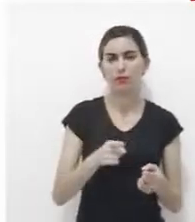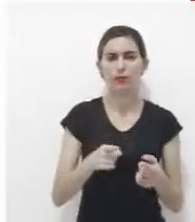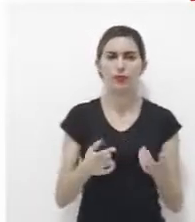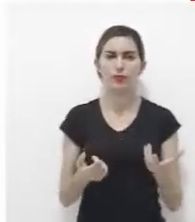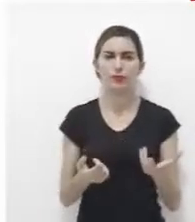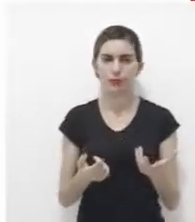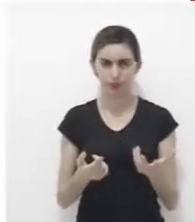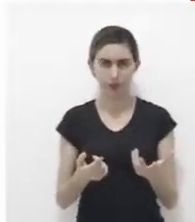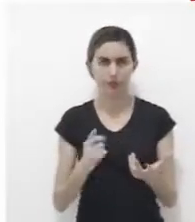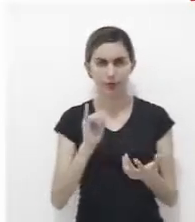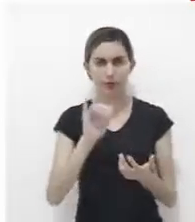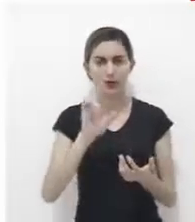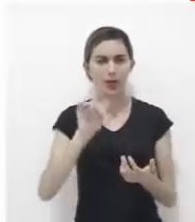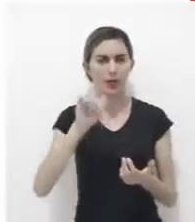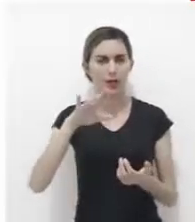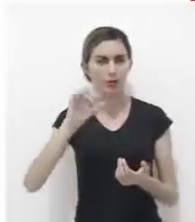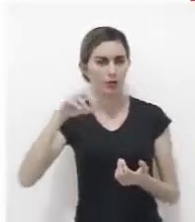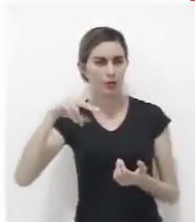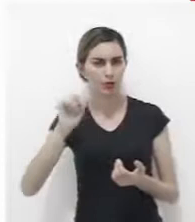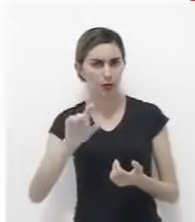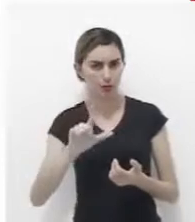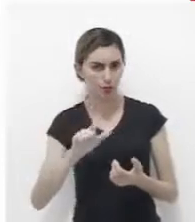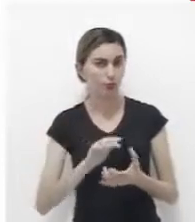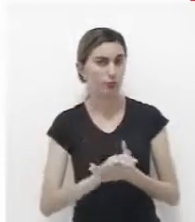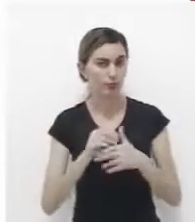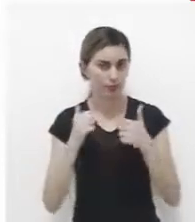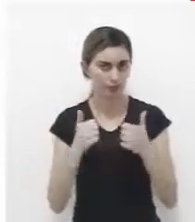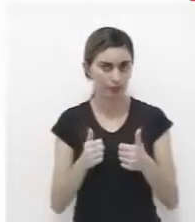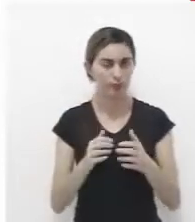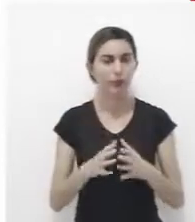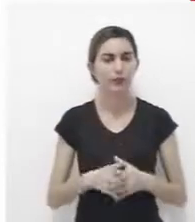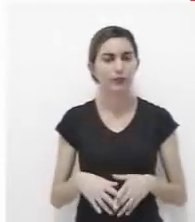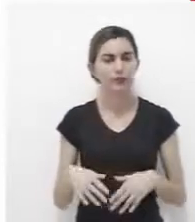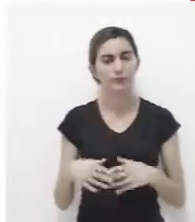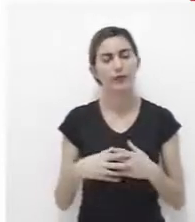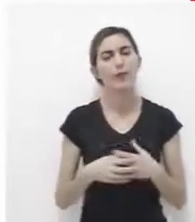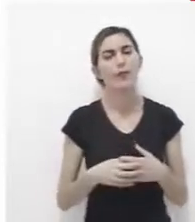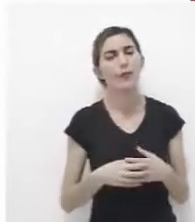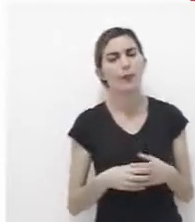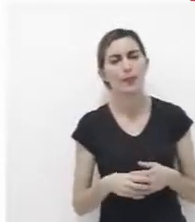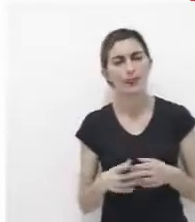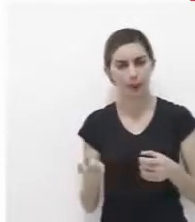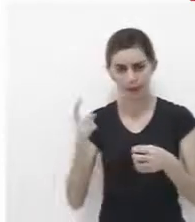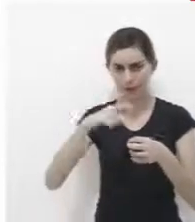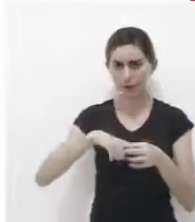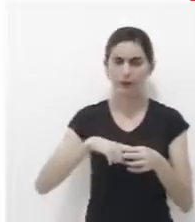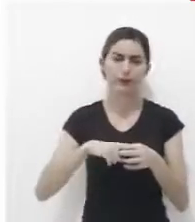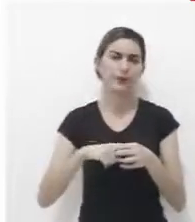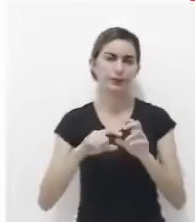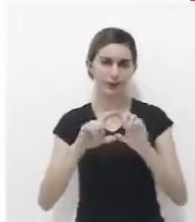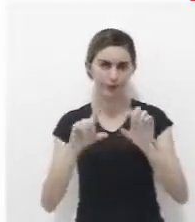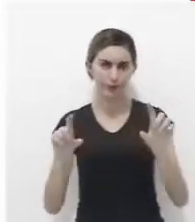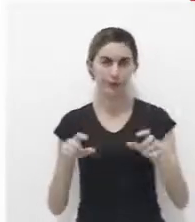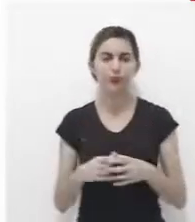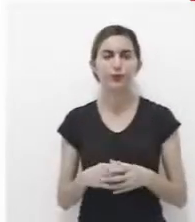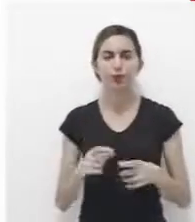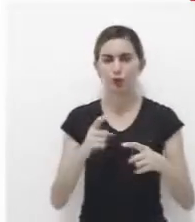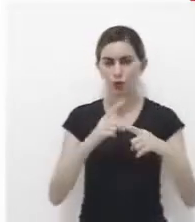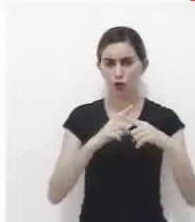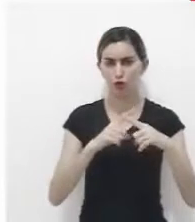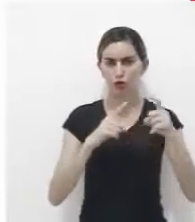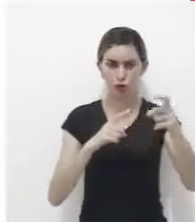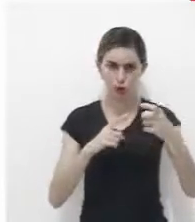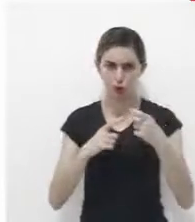aproximar esse número irracional. Tá bom? Tá joia? Então vamos lá. Voltando à questão